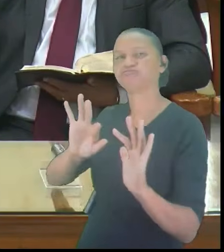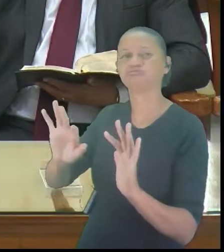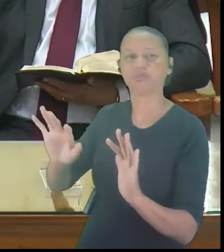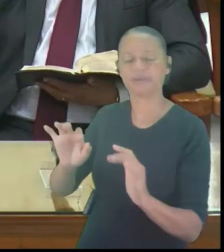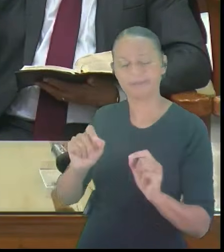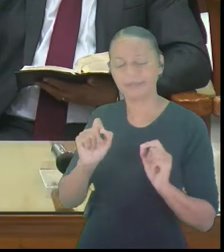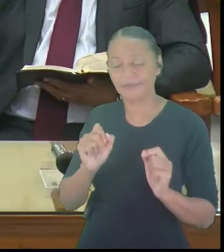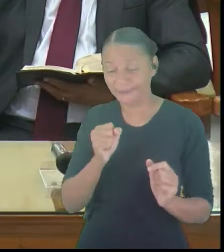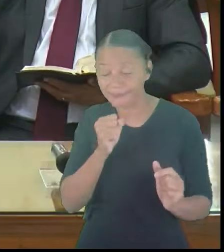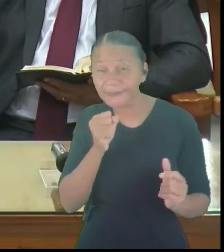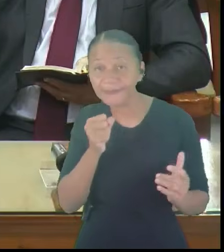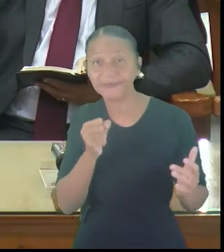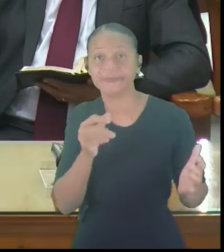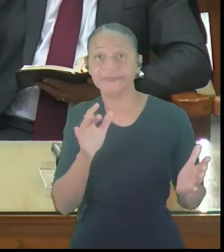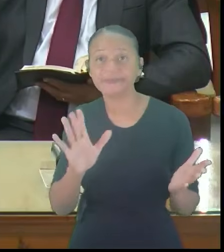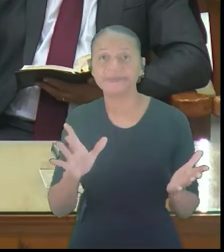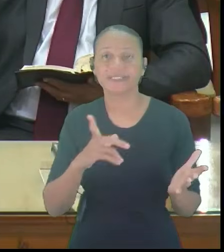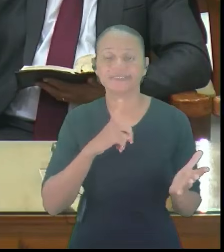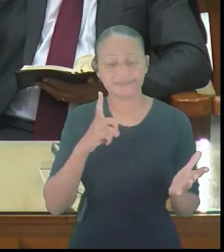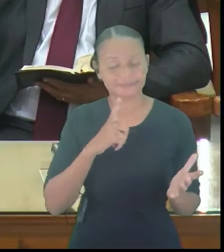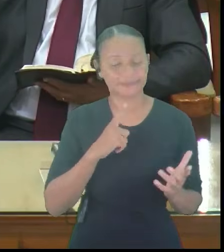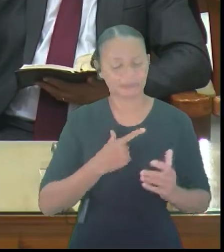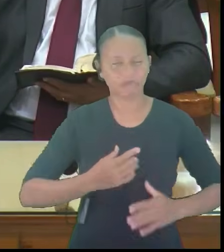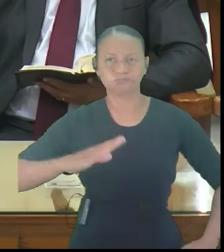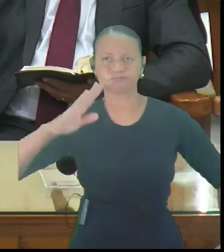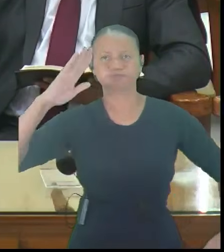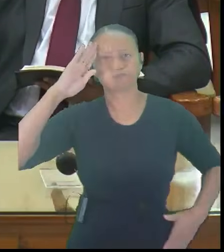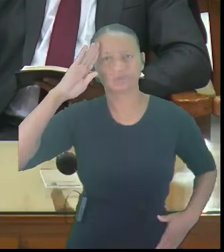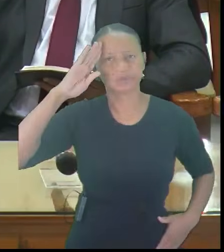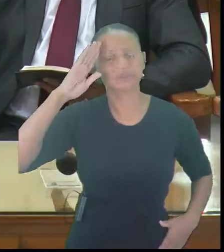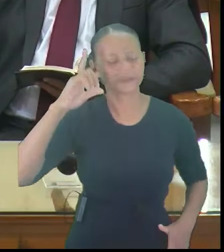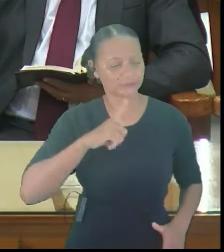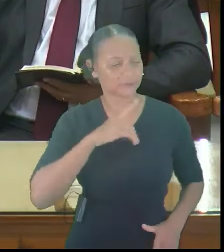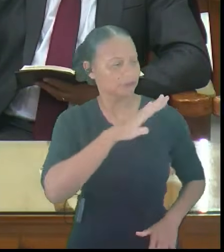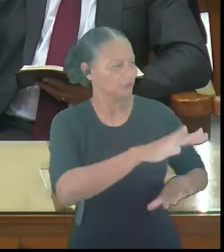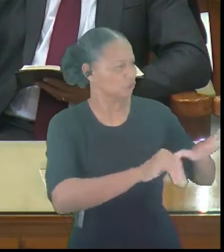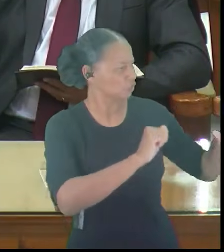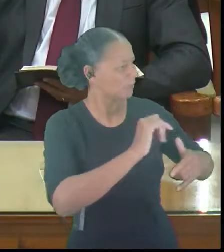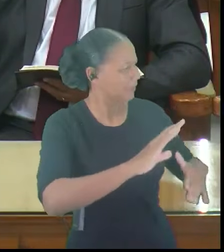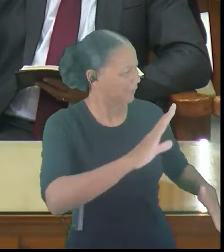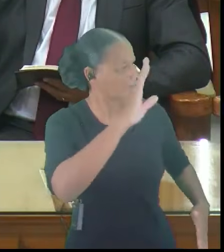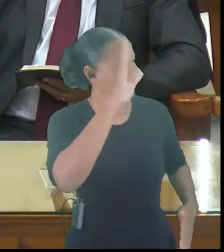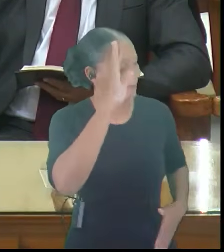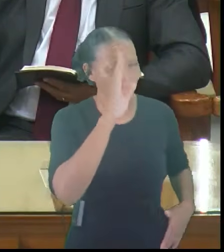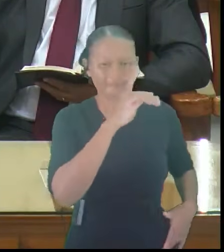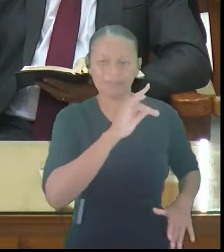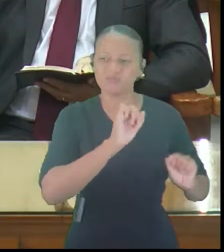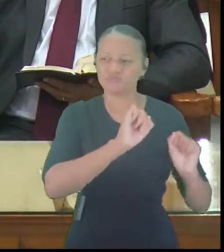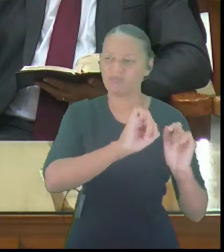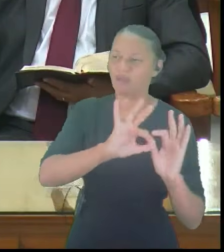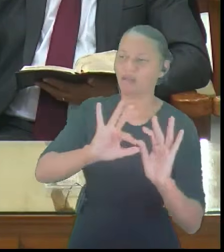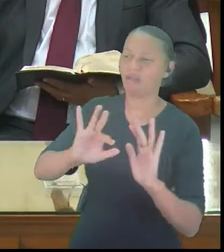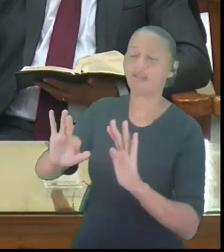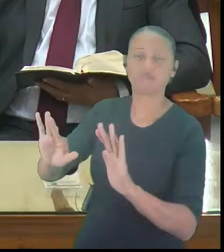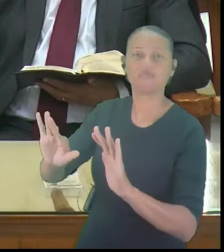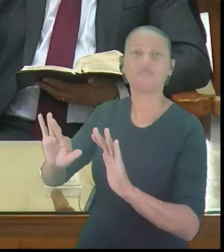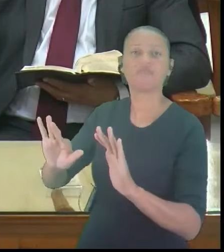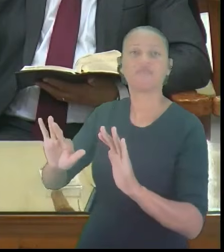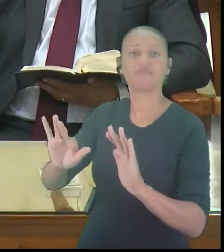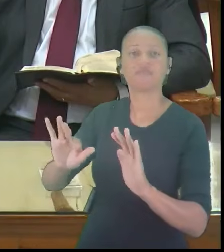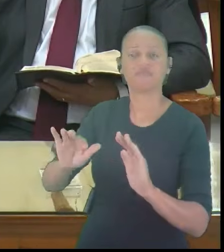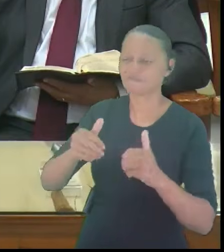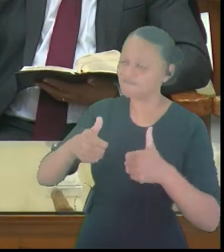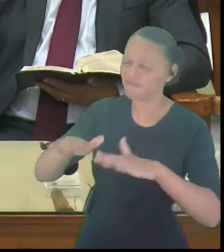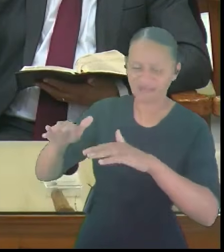eles poderiam fazer o quê? Eles tinham a guarda. O que era que eles deveriam fazer? Chamar a guarda e botar os crentes para o quê, irmão?